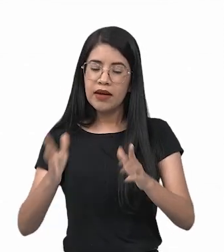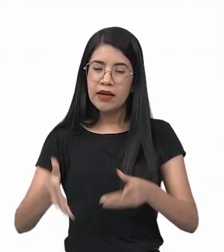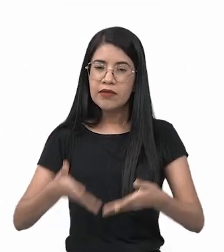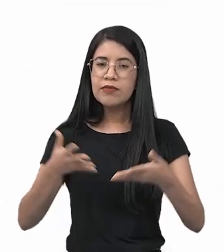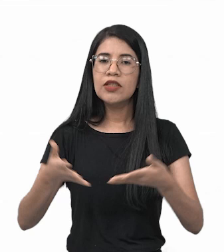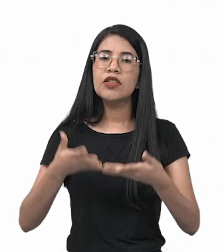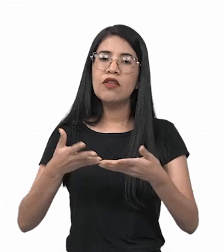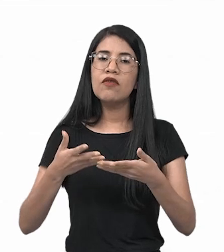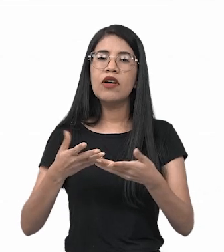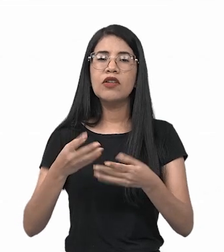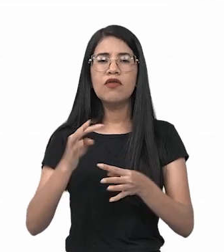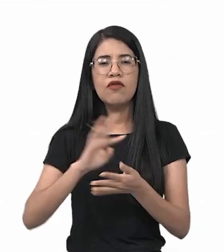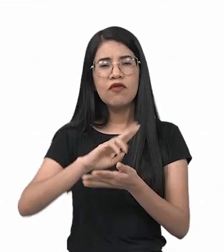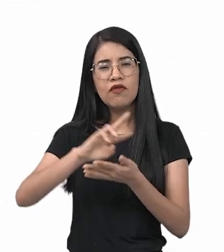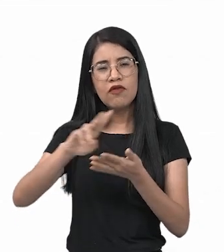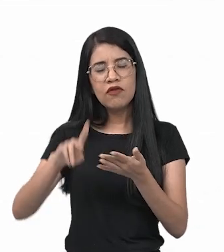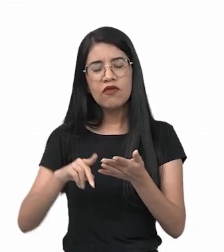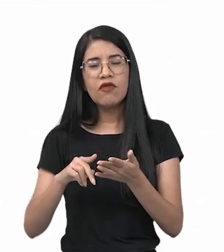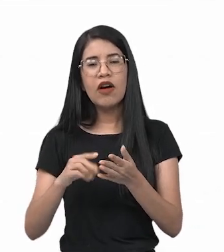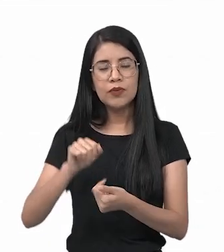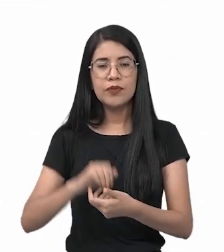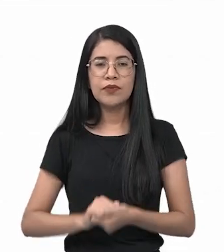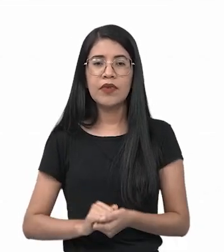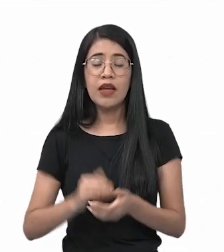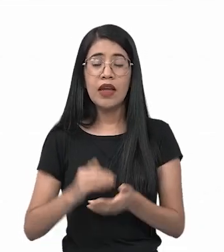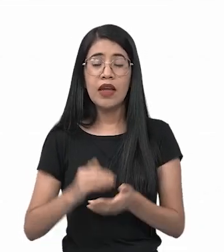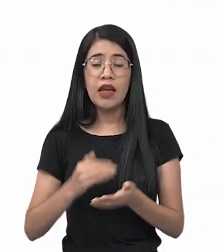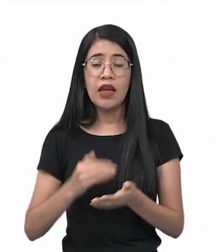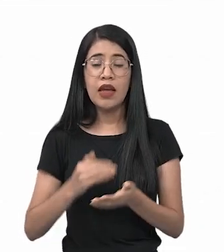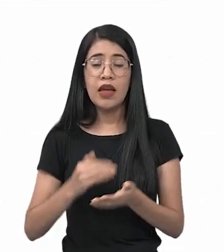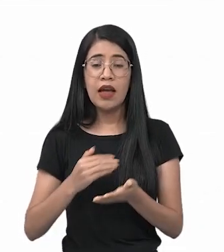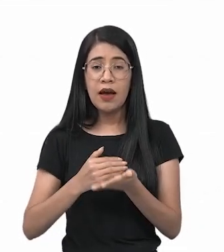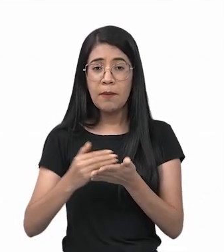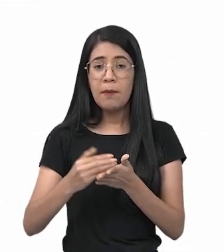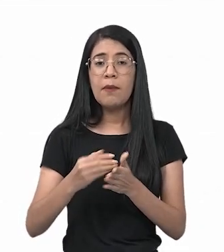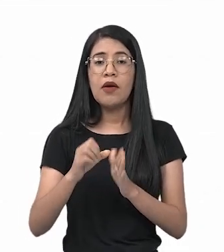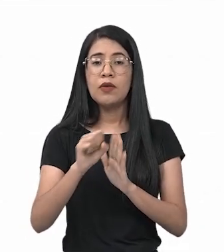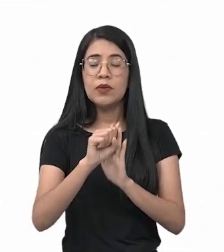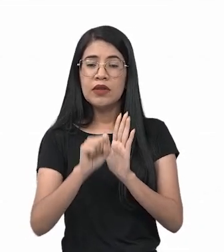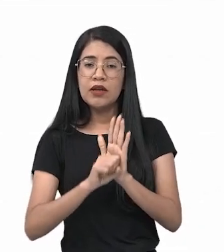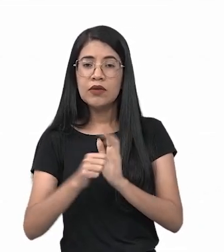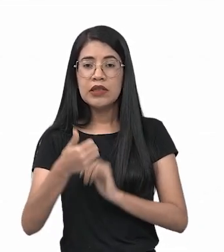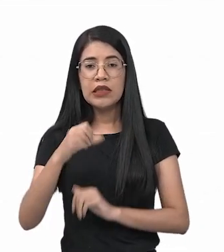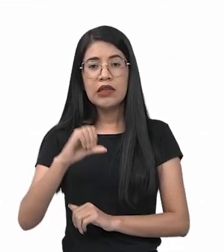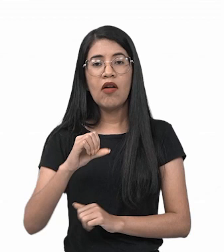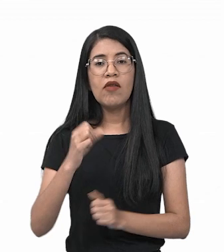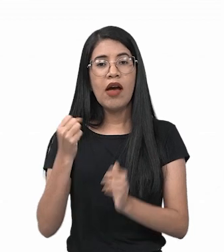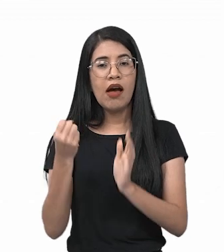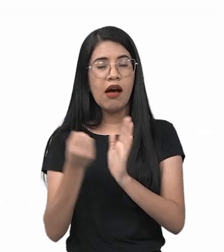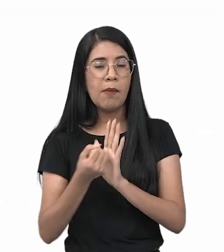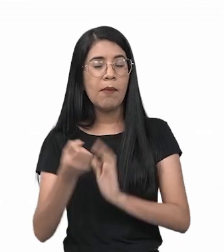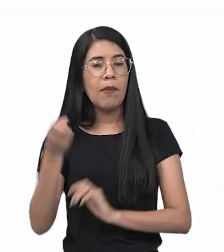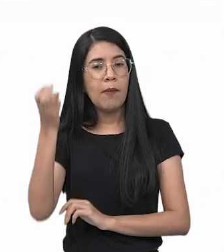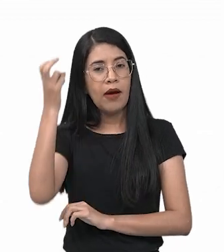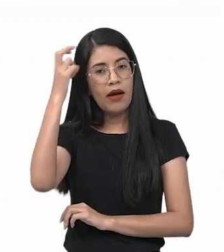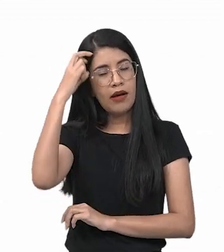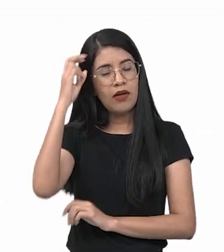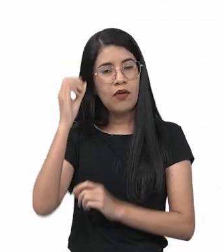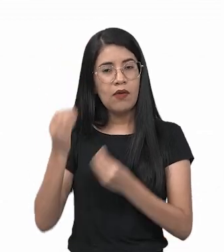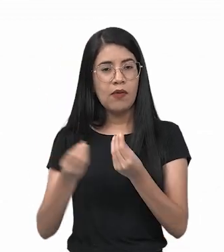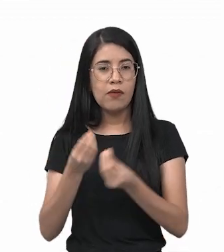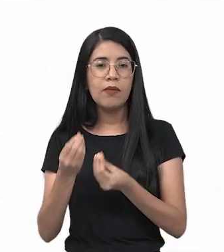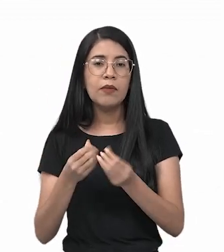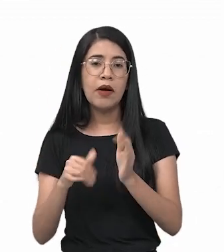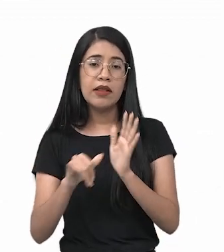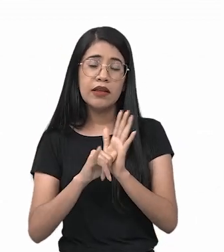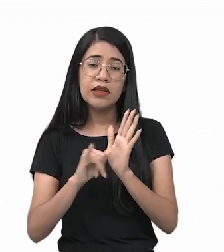tendências mundialmente. A partir do século XIX, a arte americana encontrou uma identidade própria,